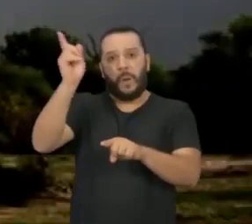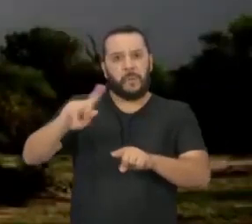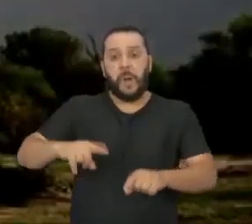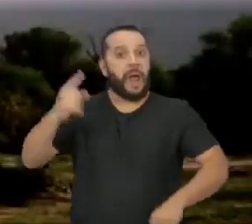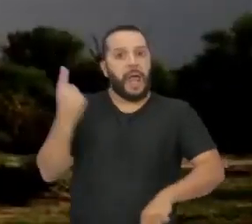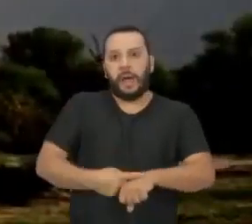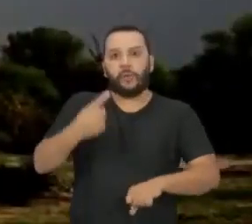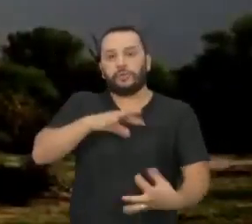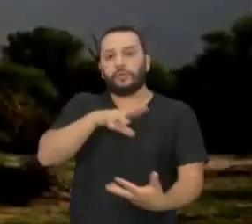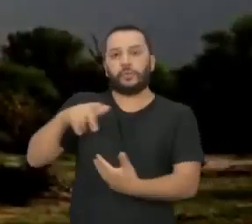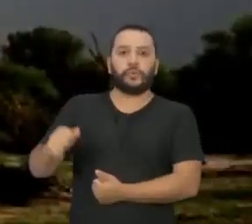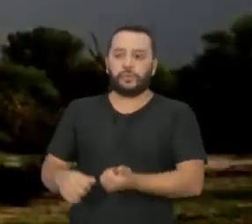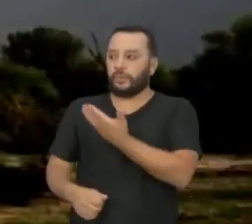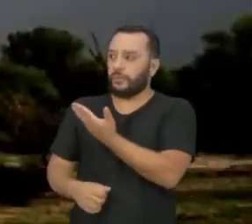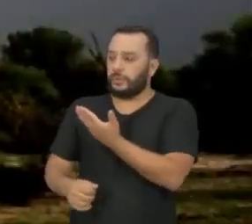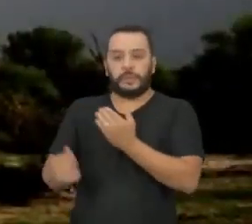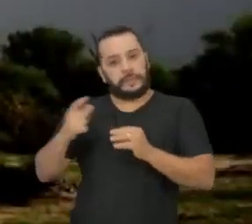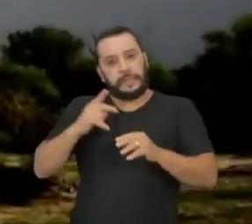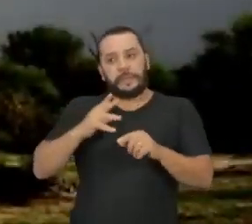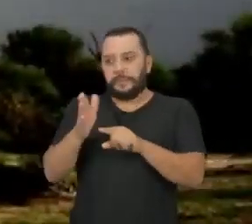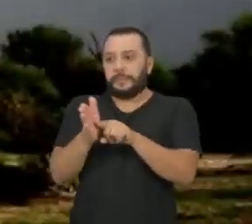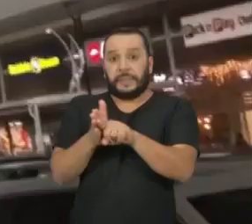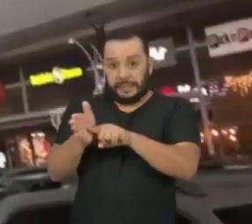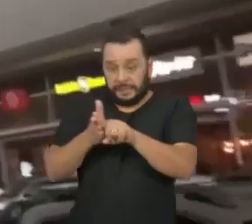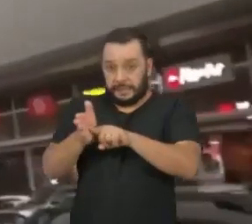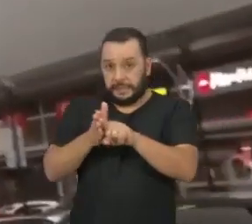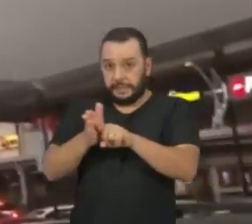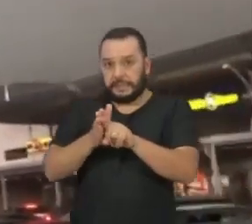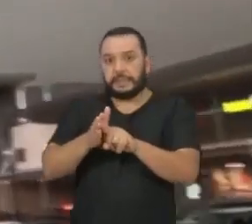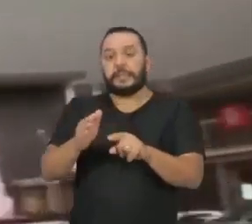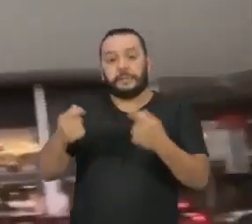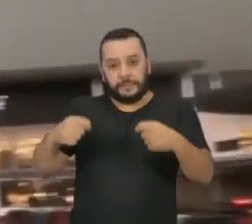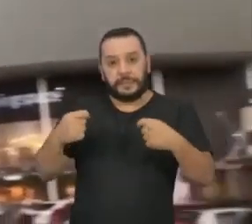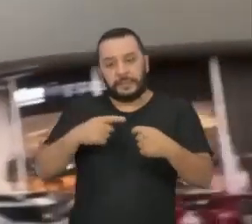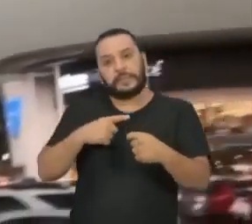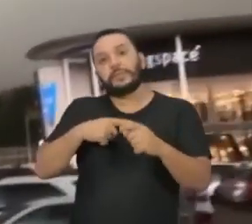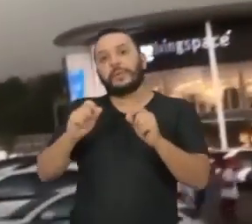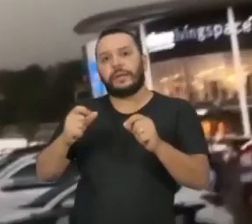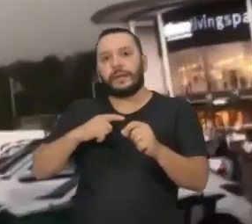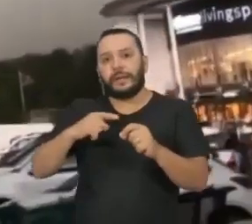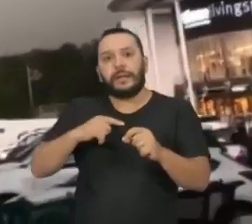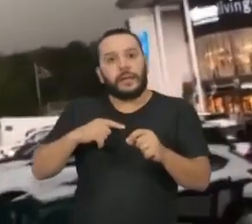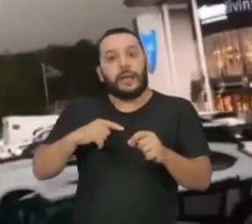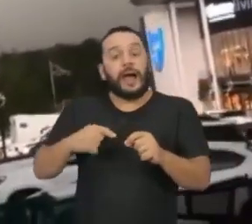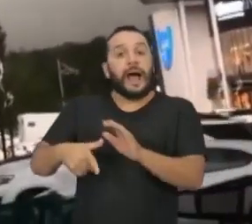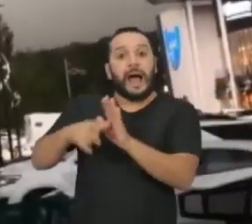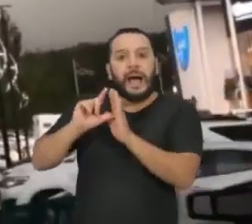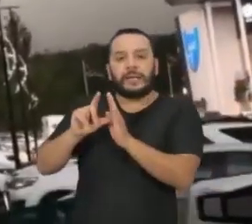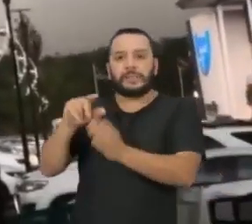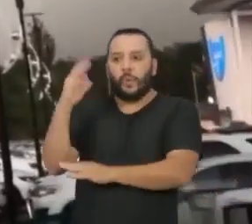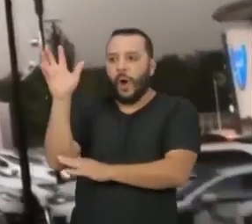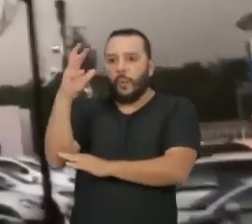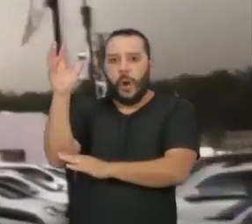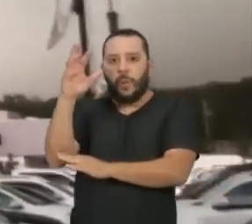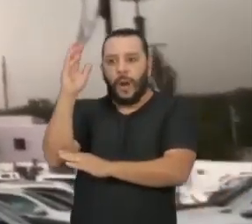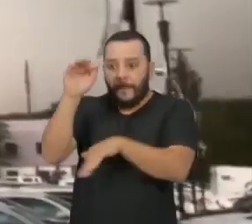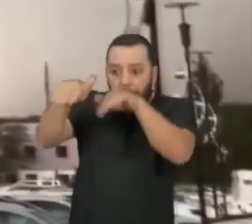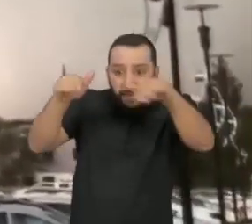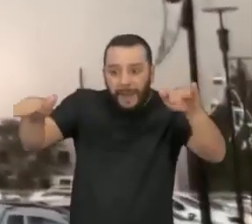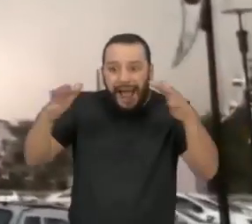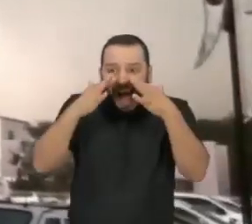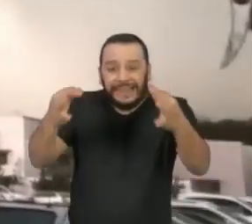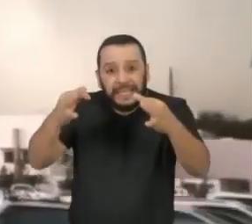das conclusões do estudo é que sistemas para alertar a população para temporais iminentes e o aterramento de